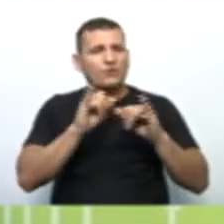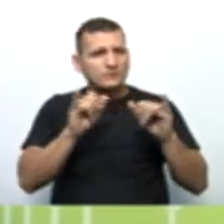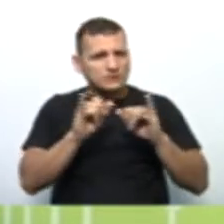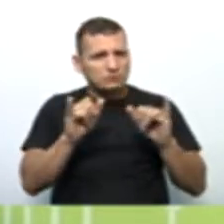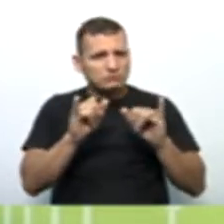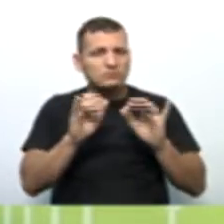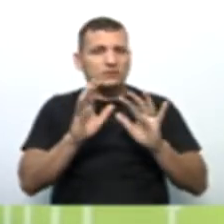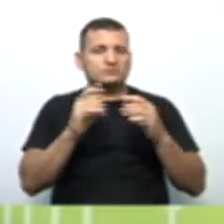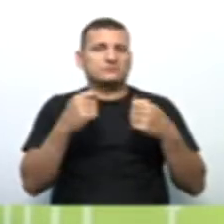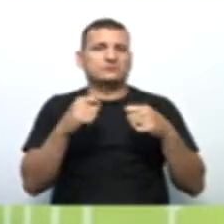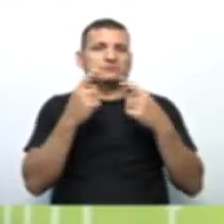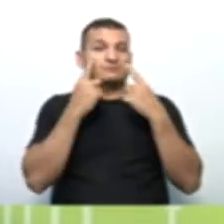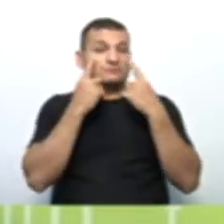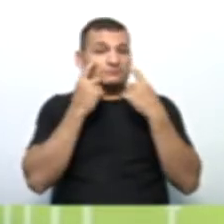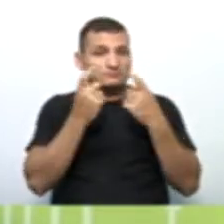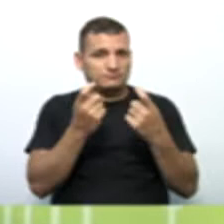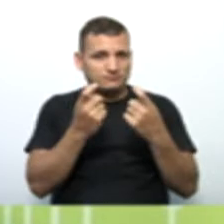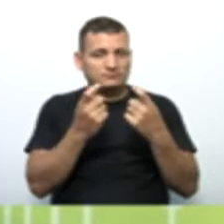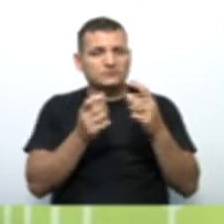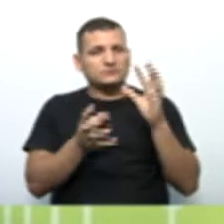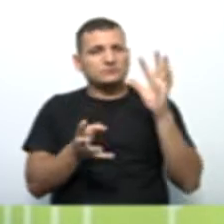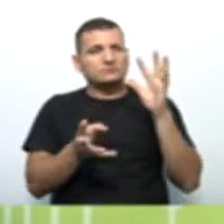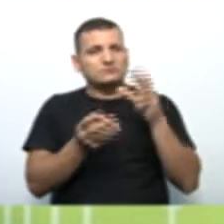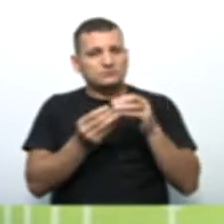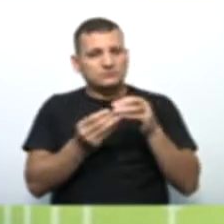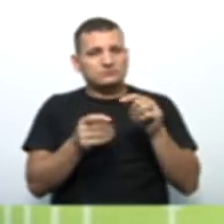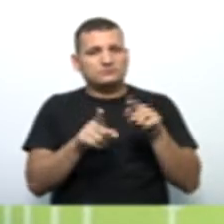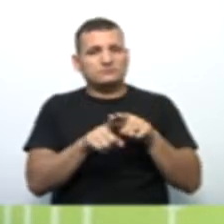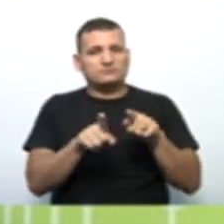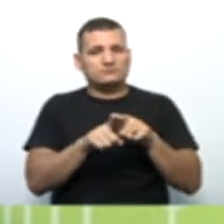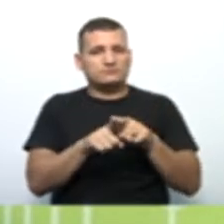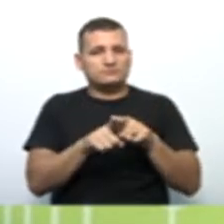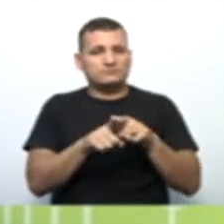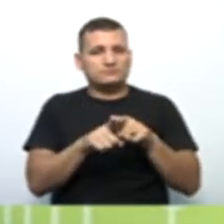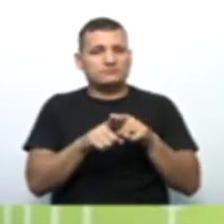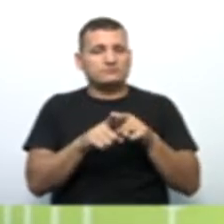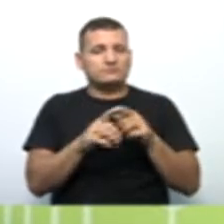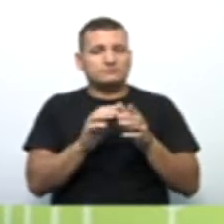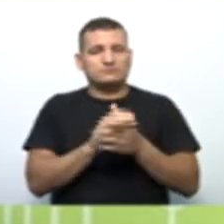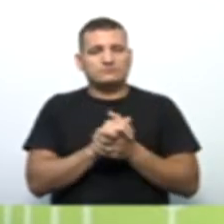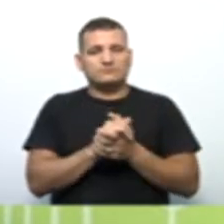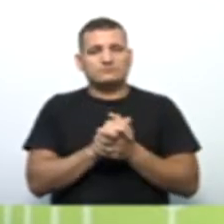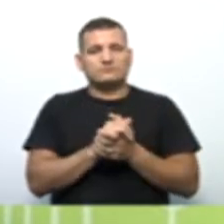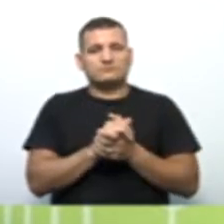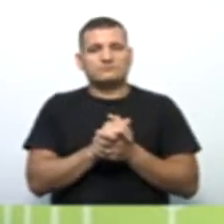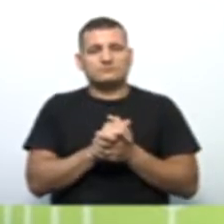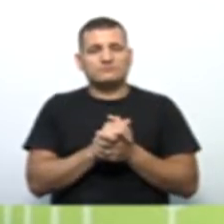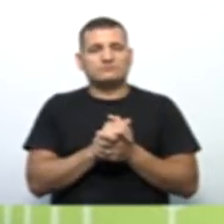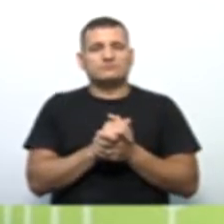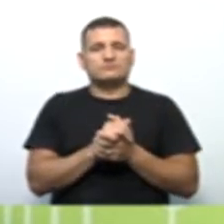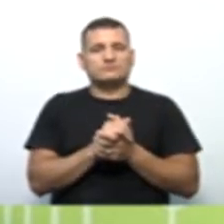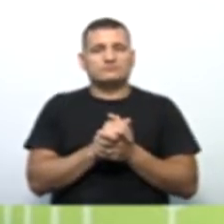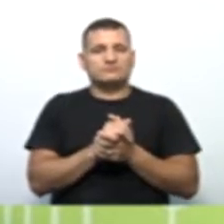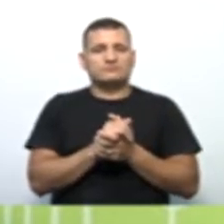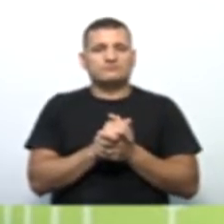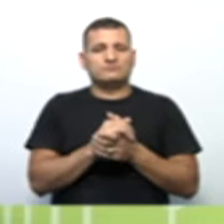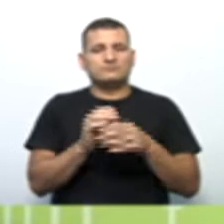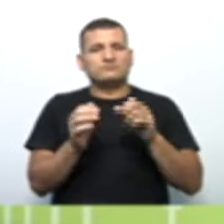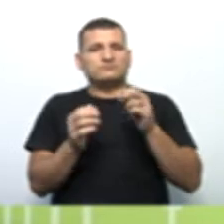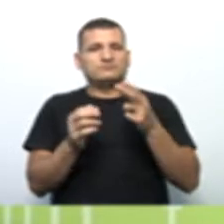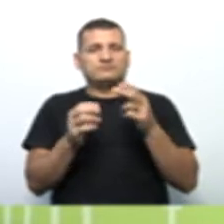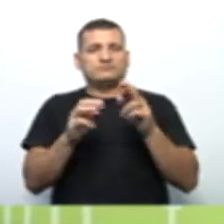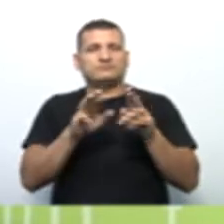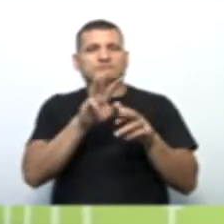e que seja sucinto porque senão a pessoa não vai sentar só você coloca assim uma tipo o site de notícias